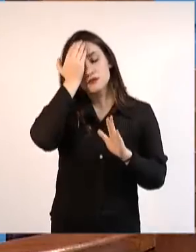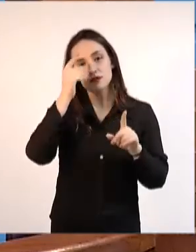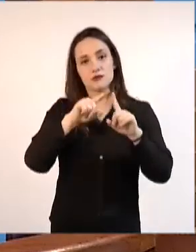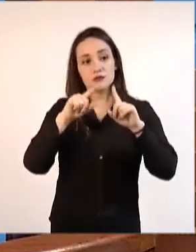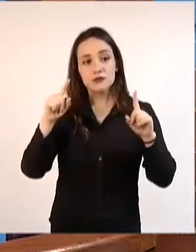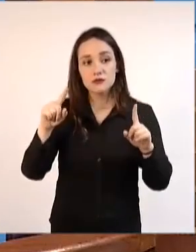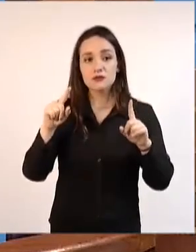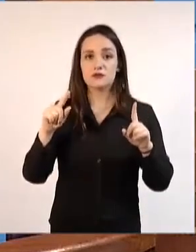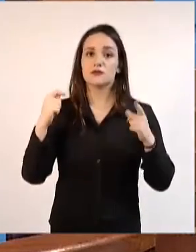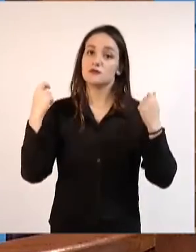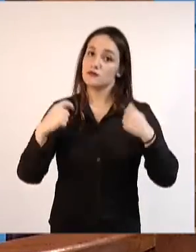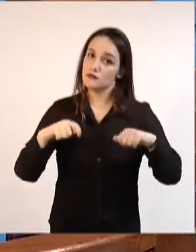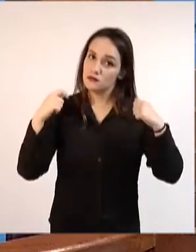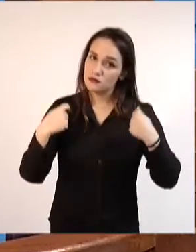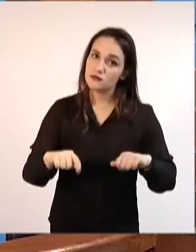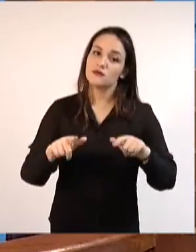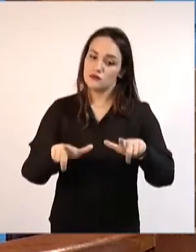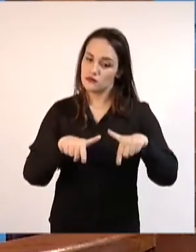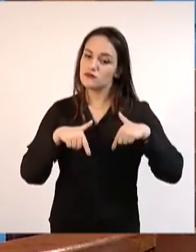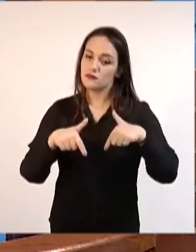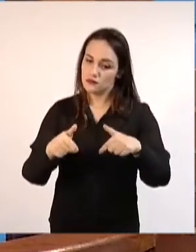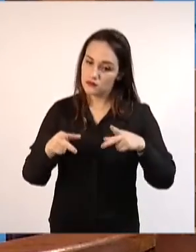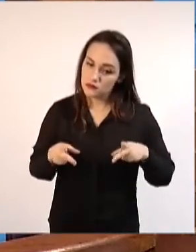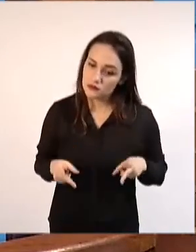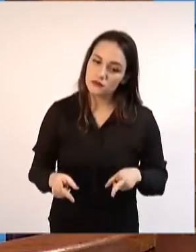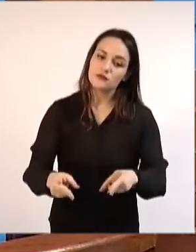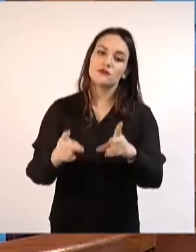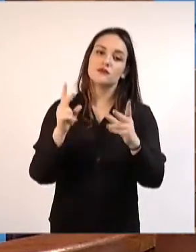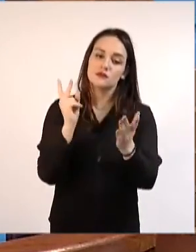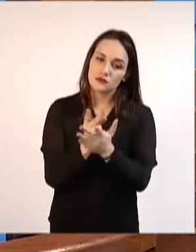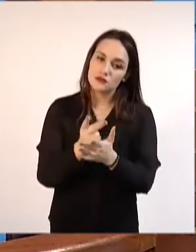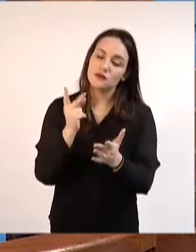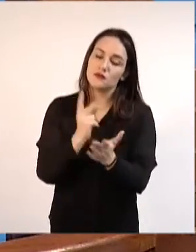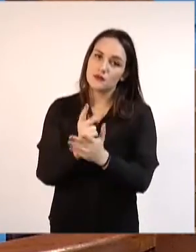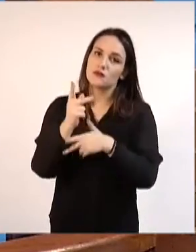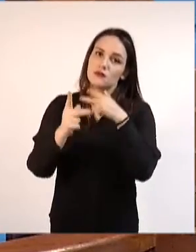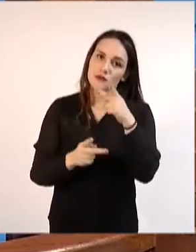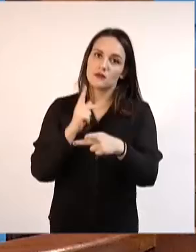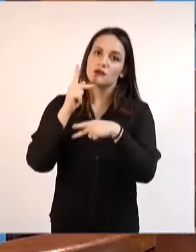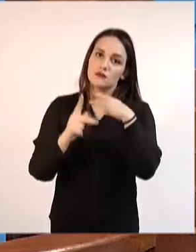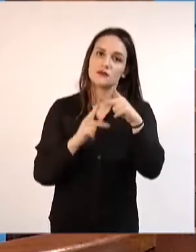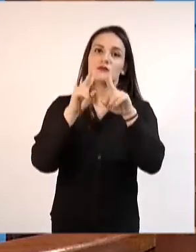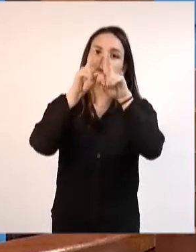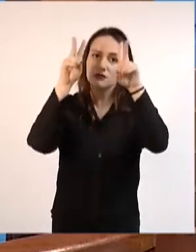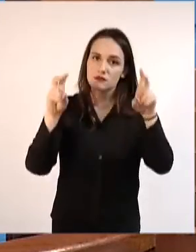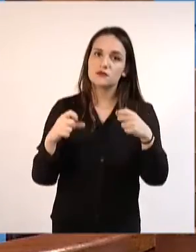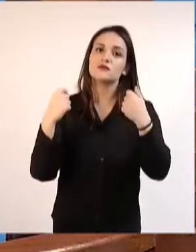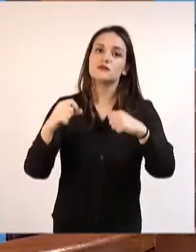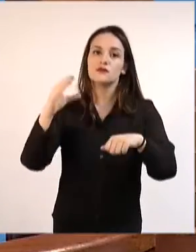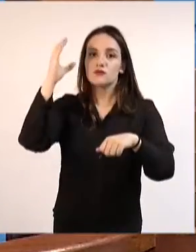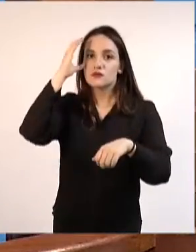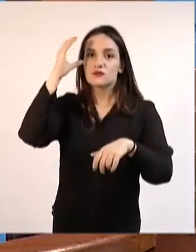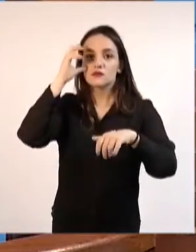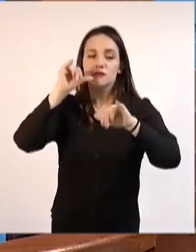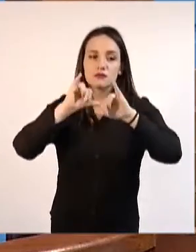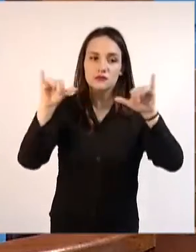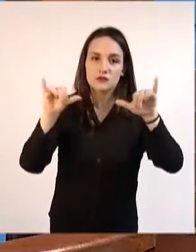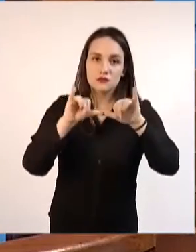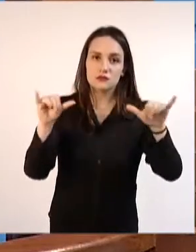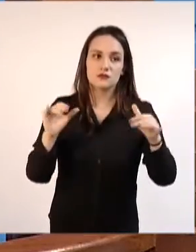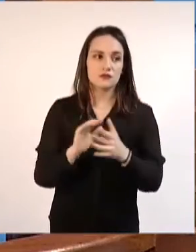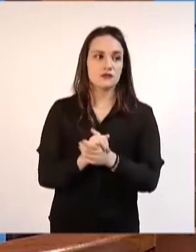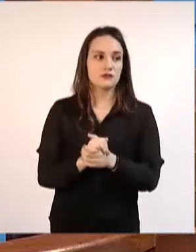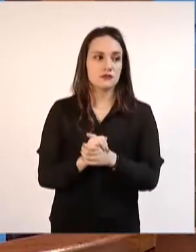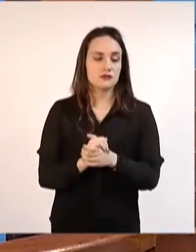que continuemos nessa luta, falando sempre sobre esse assunto, conscientizando. Hoje, com o recurso